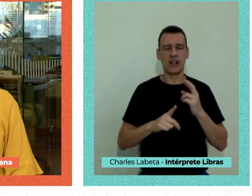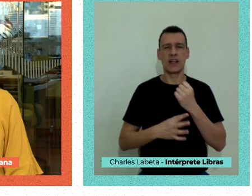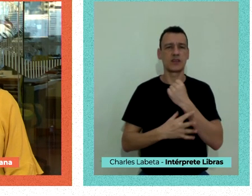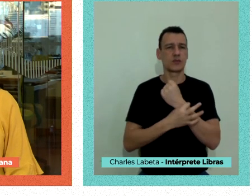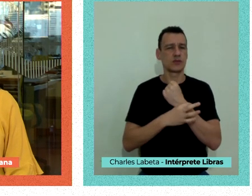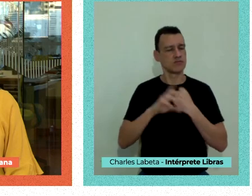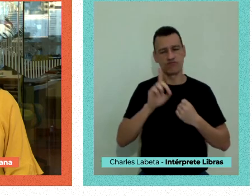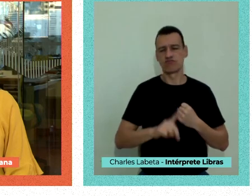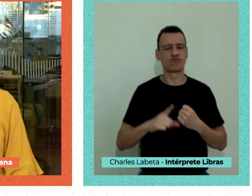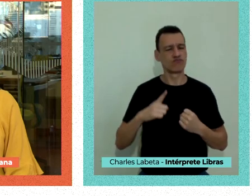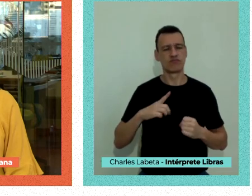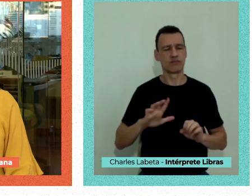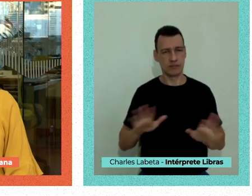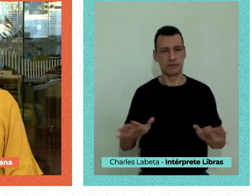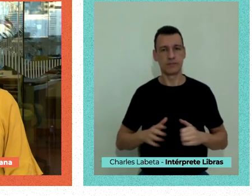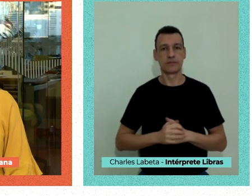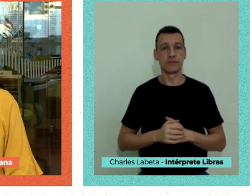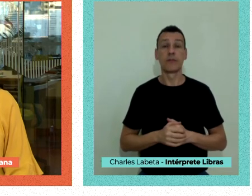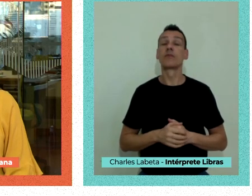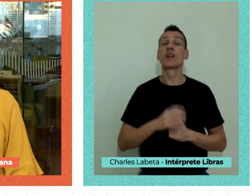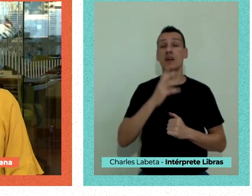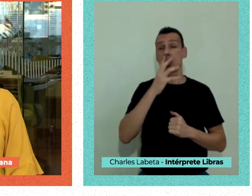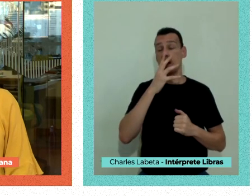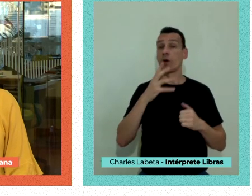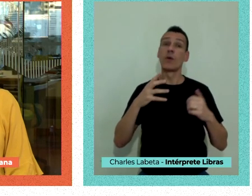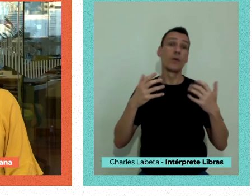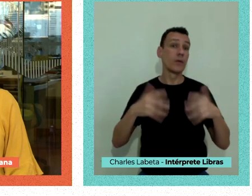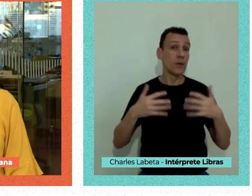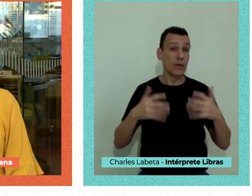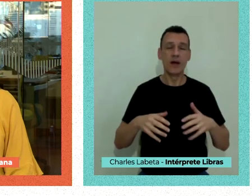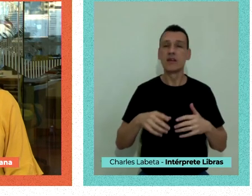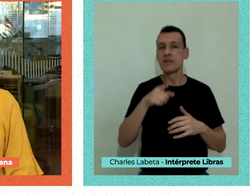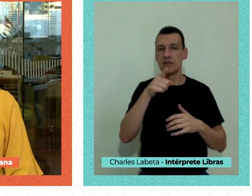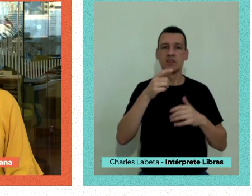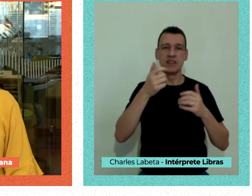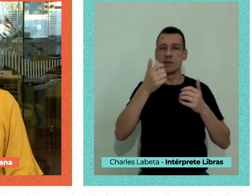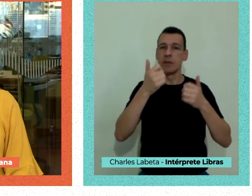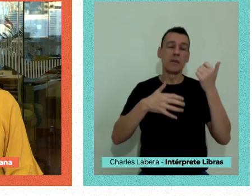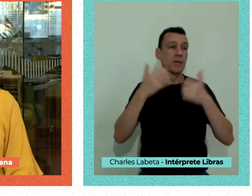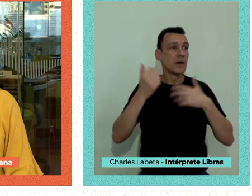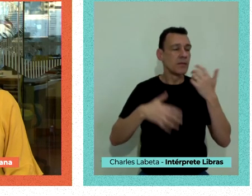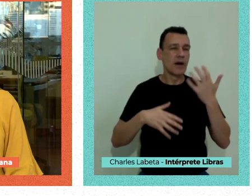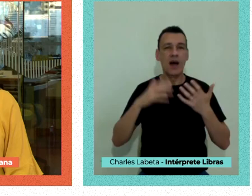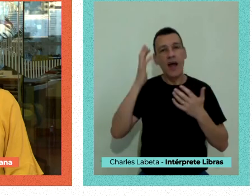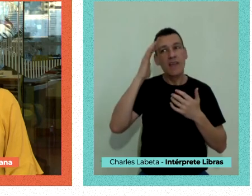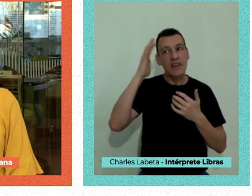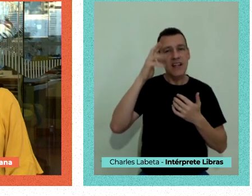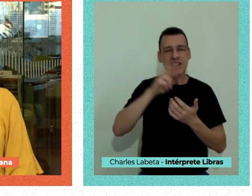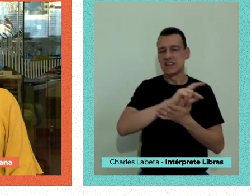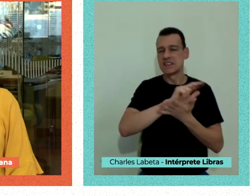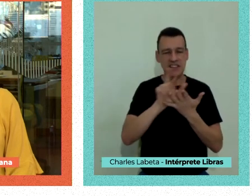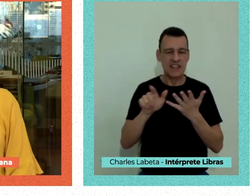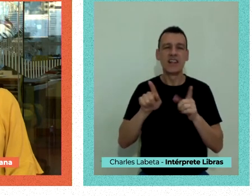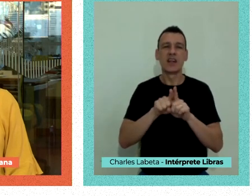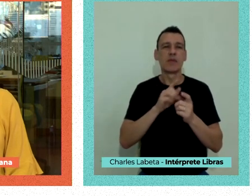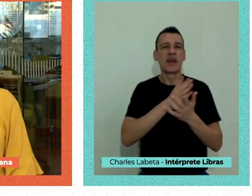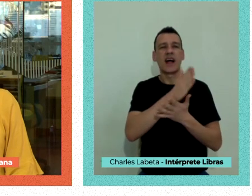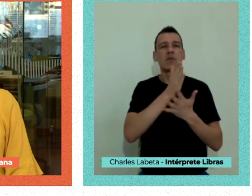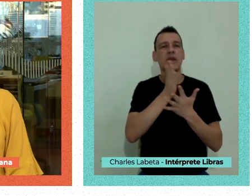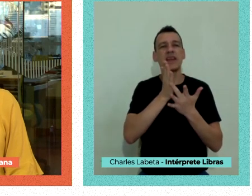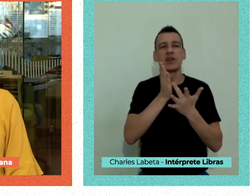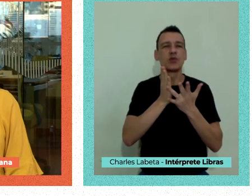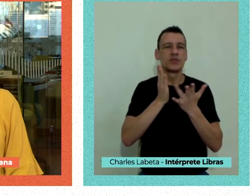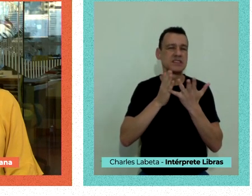trouxe tanta reflexão e já tantos caminhos, né, para a gente quebrar